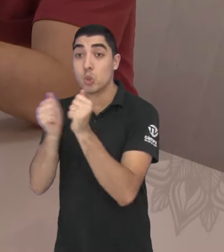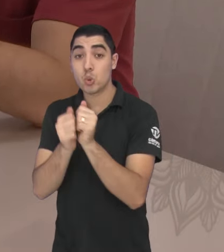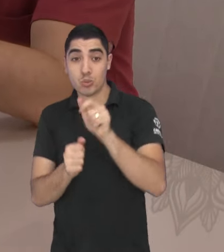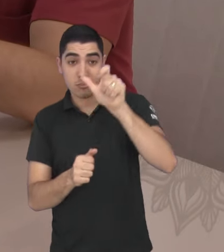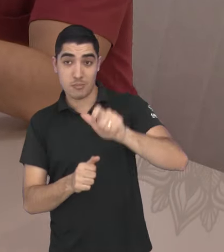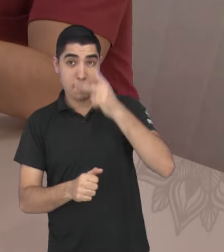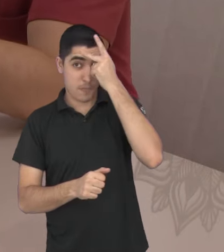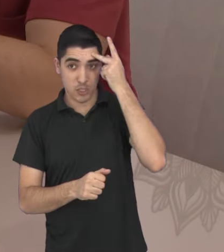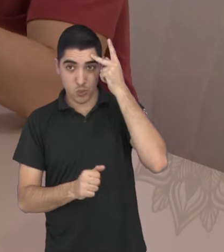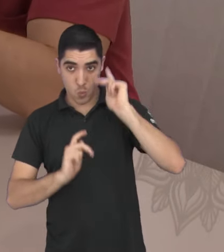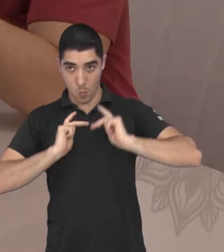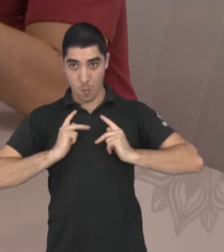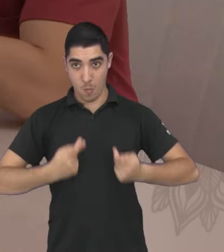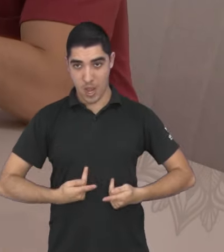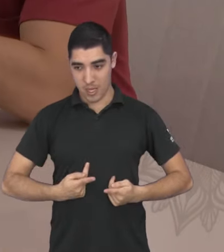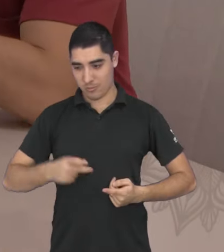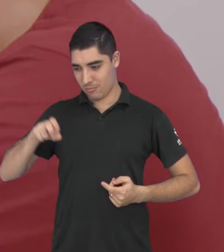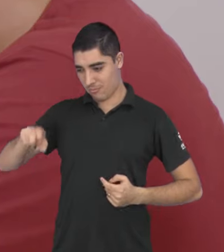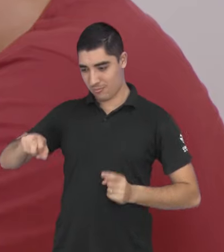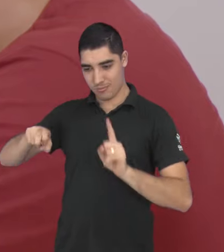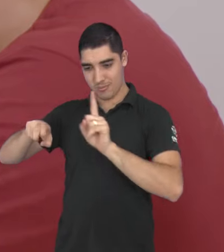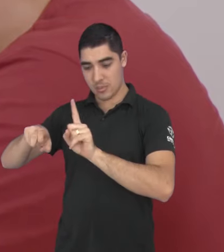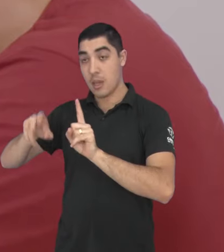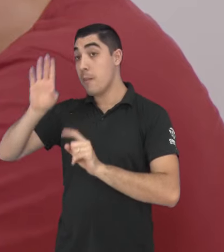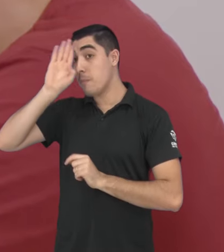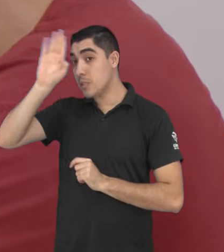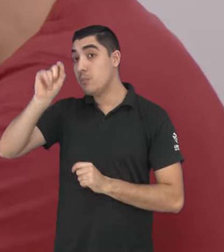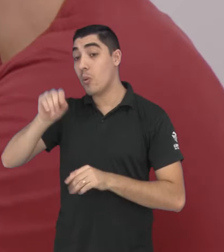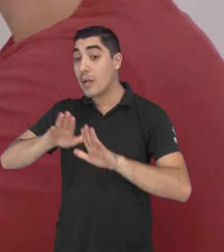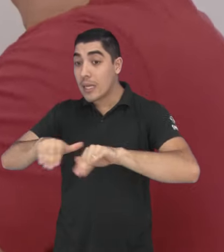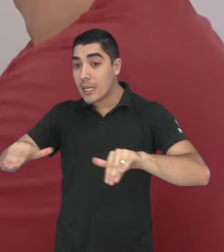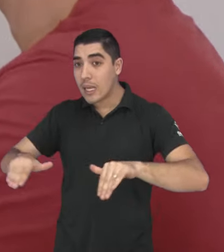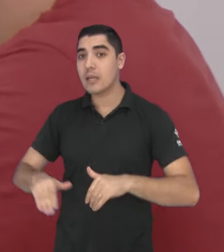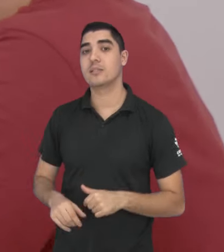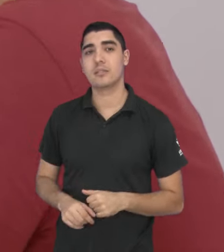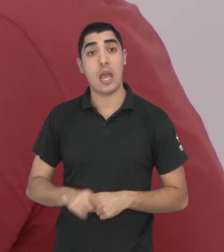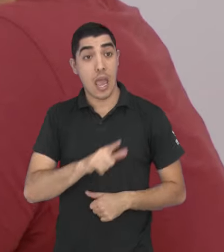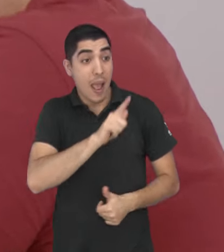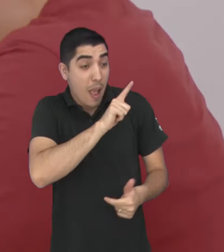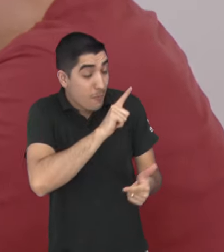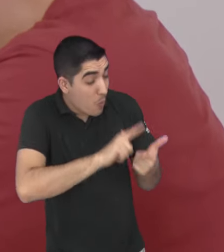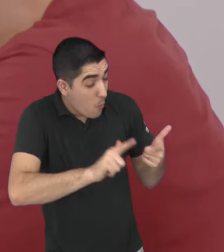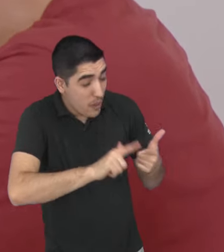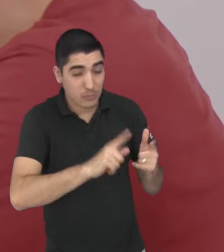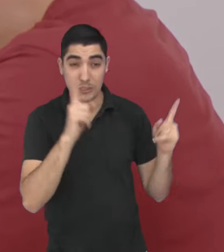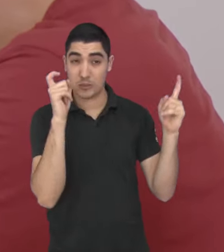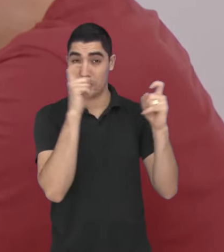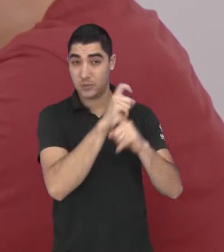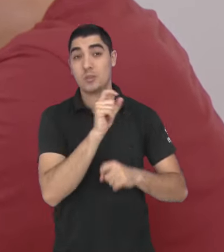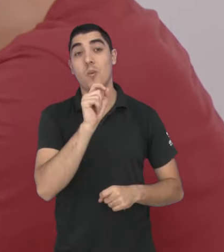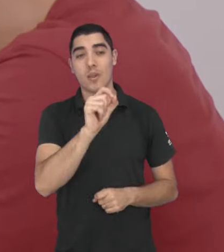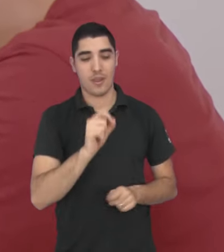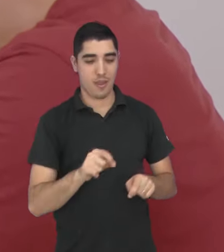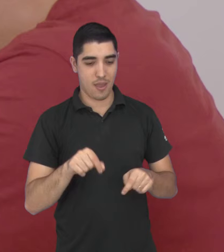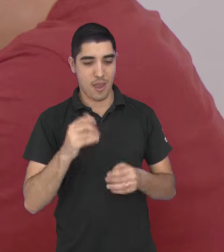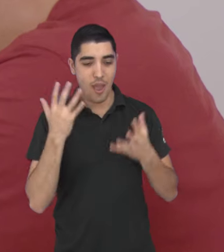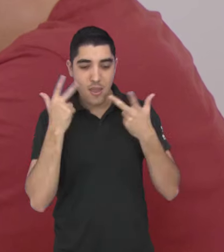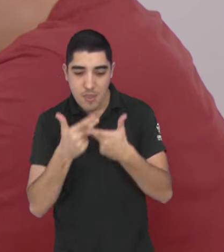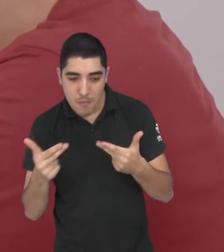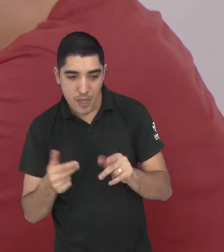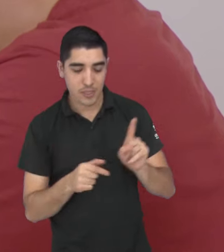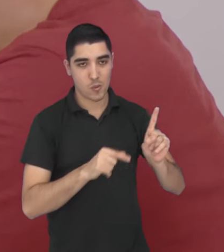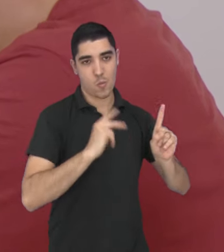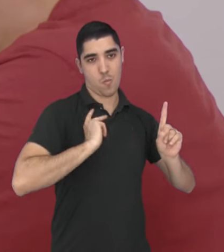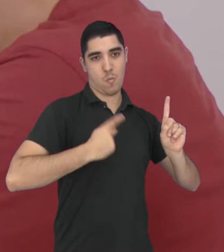humanos. Principalmente criança. É o maior problema. Por quê? Não em relação à criança, mas pet humano. Sim. É quando a gente tem